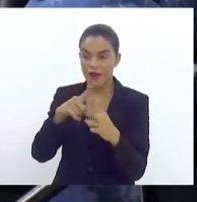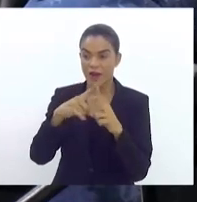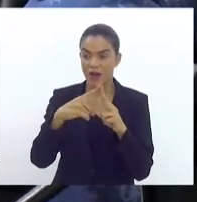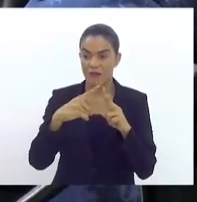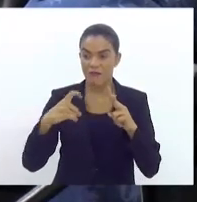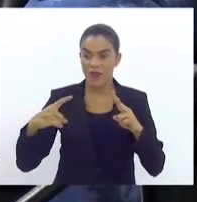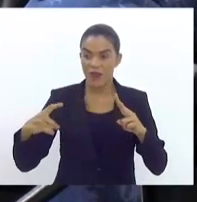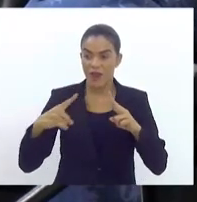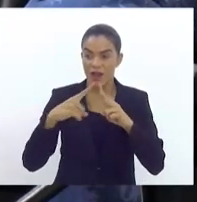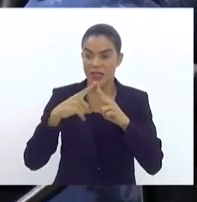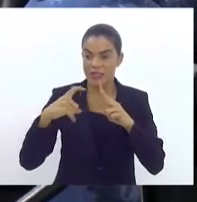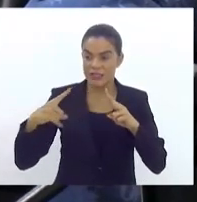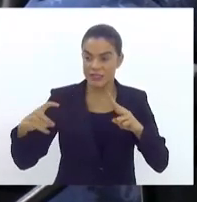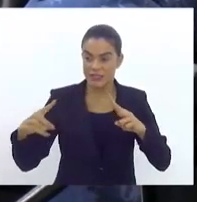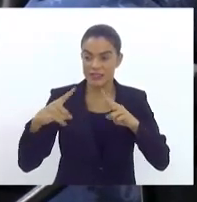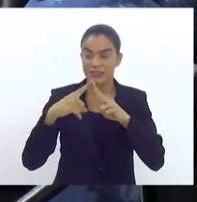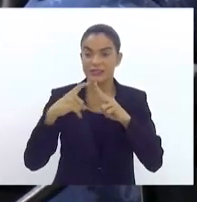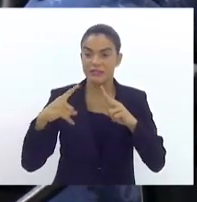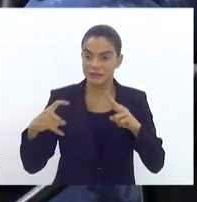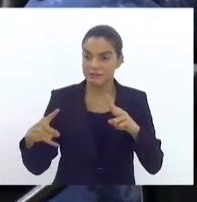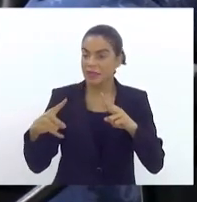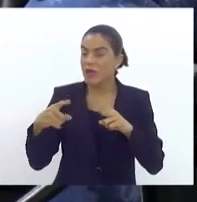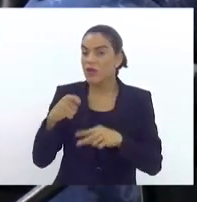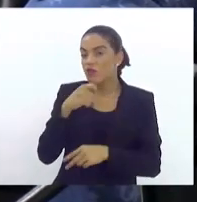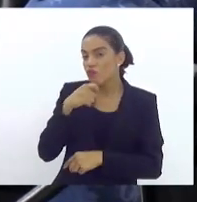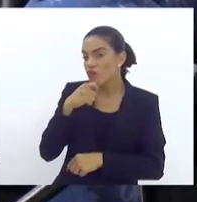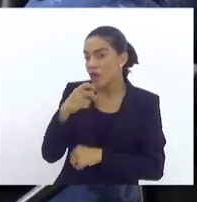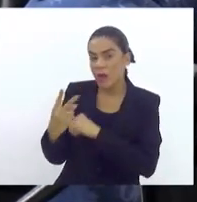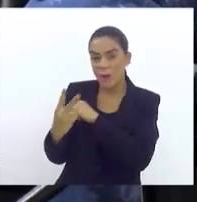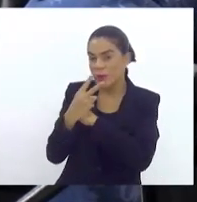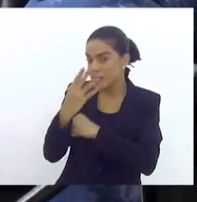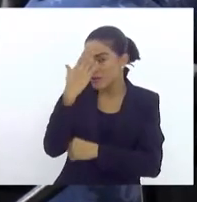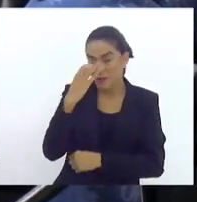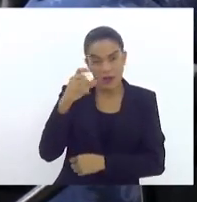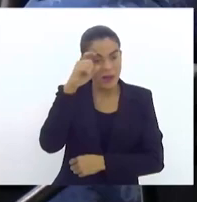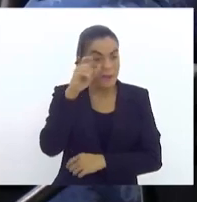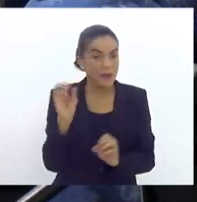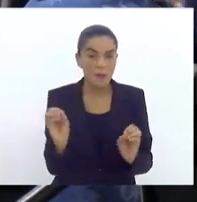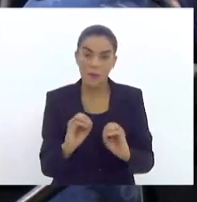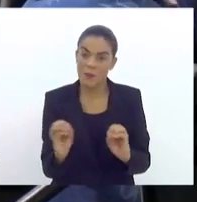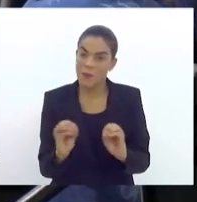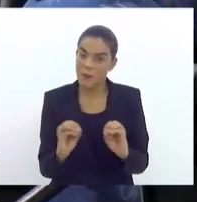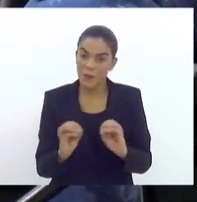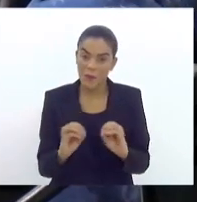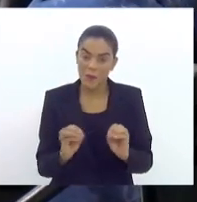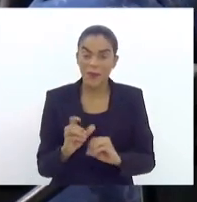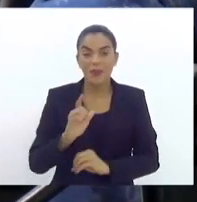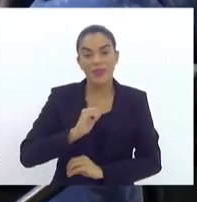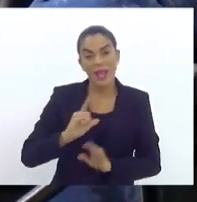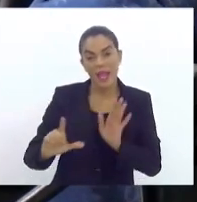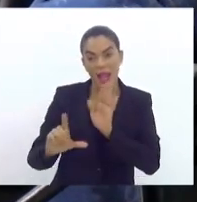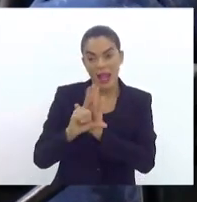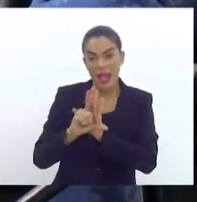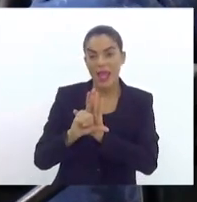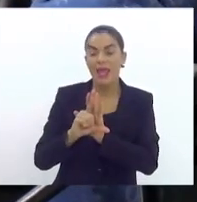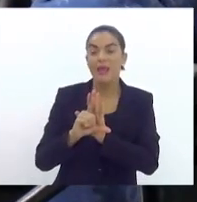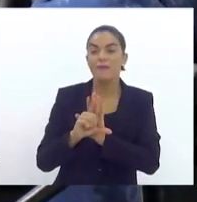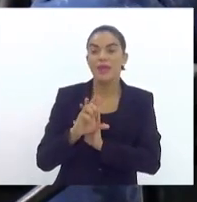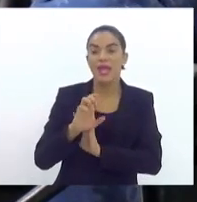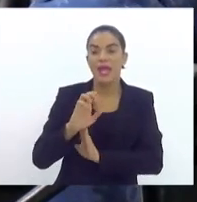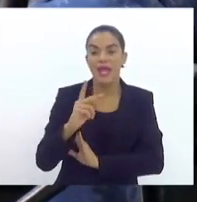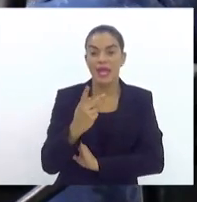disso a violência cibernética e que não estão amparados pela lei Maria da Penha gente nós temos a lei Borel também